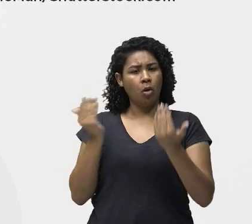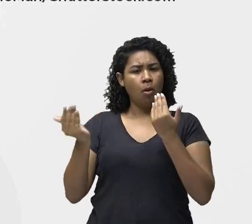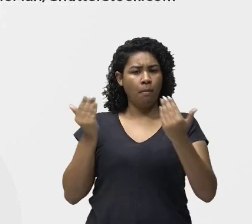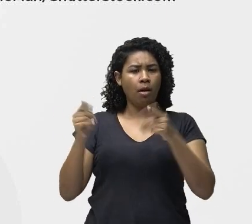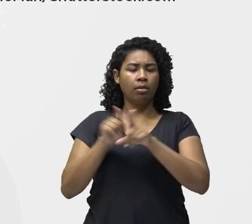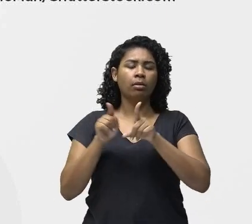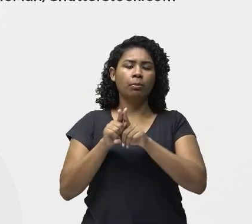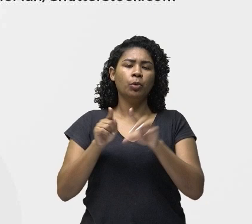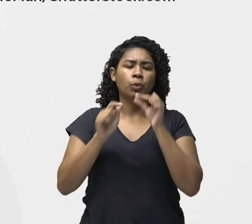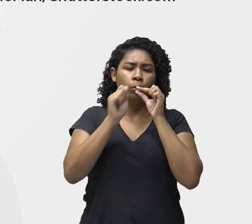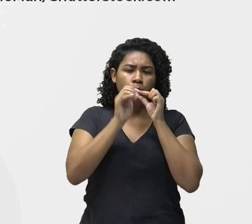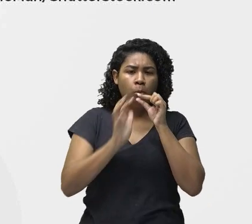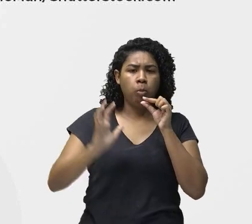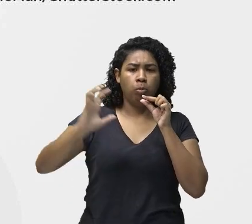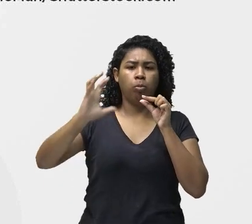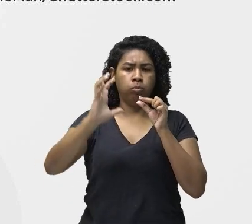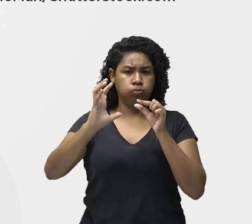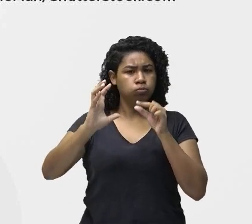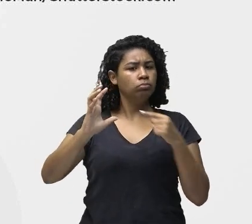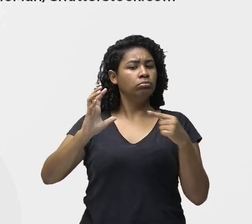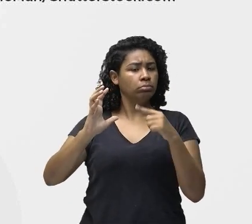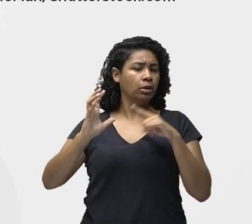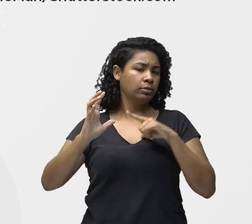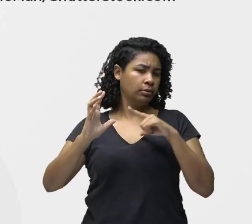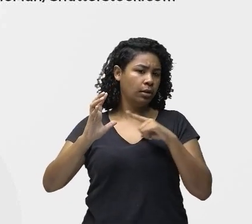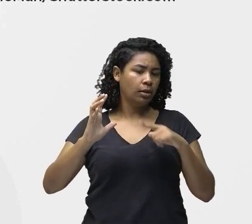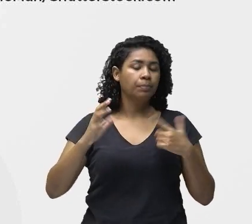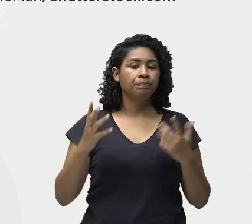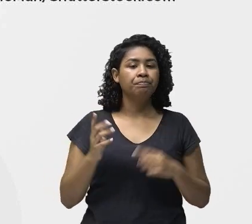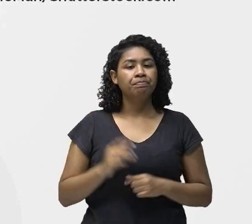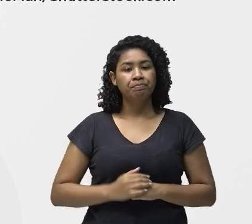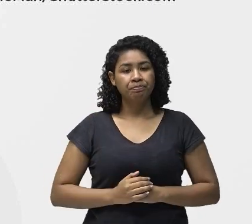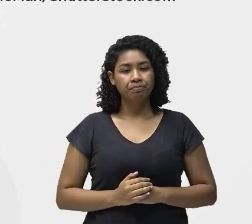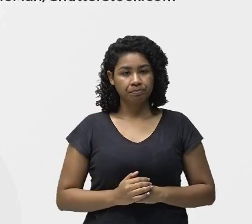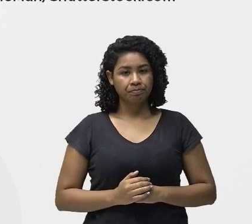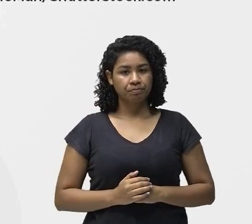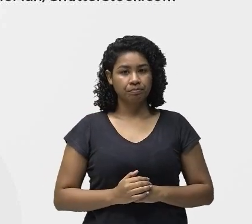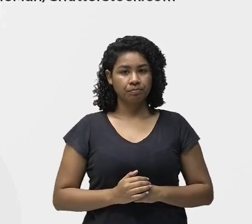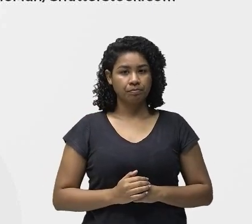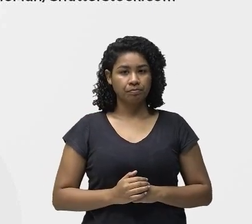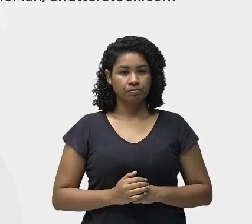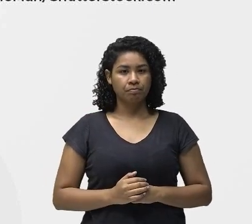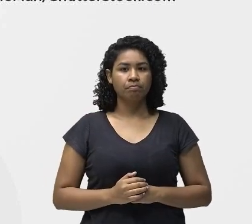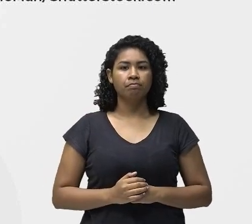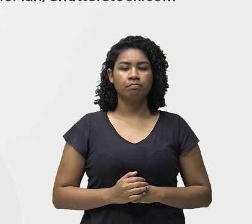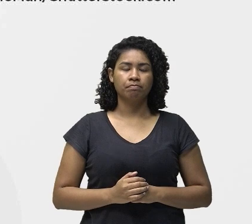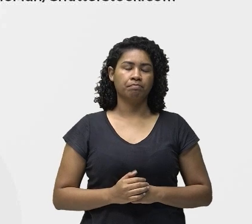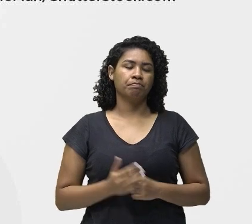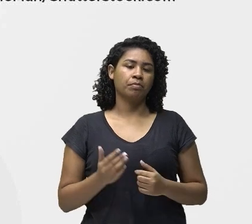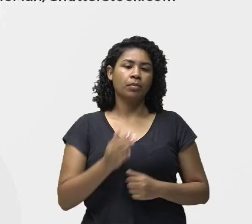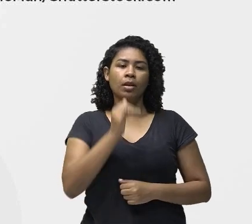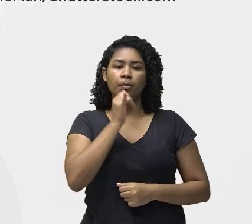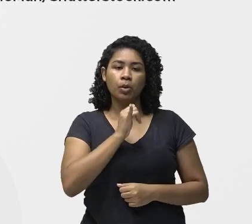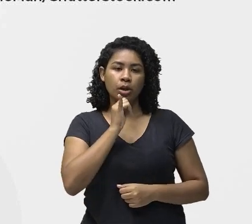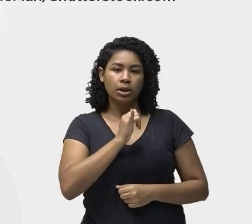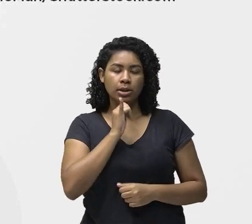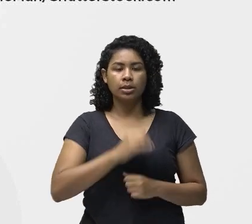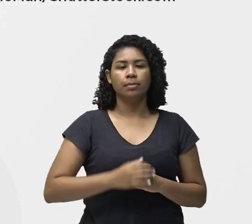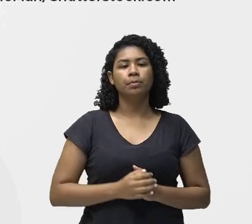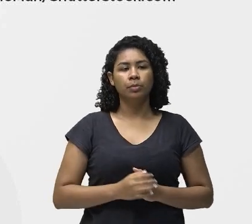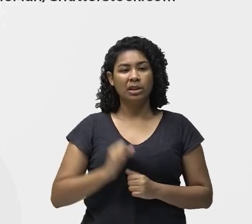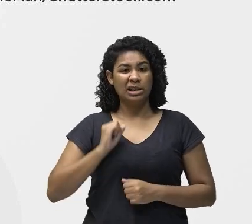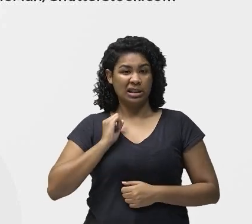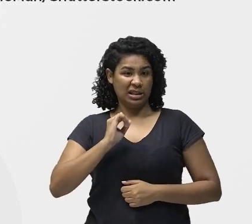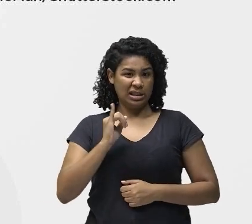ocupa todo o lugar e ainda que tenha uma resistência, por exemplo, em um balão, se a gente fizesse